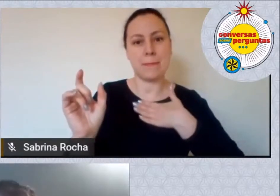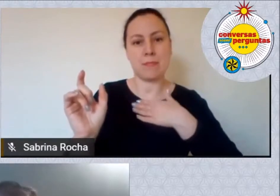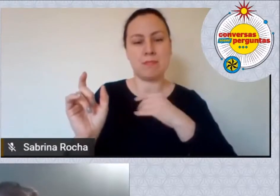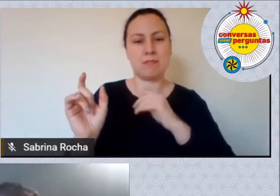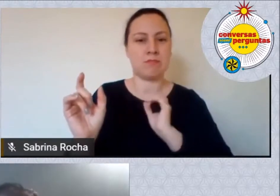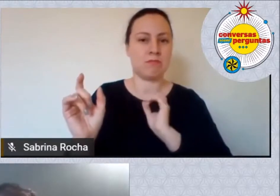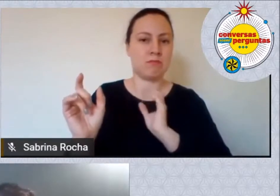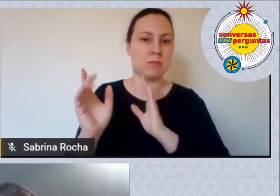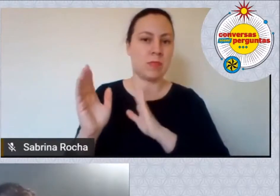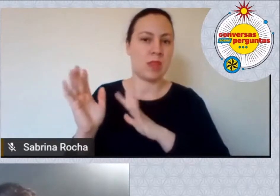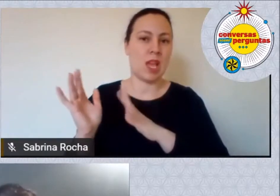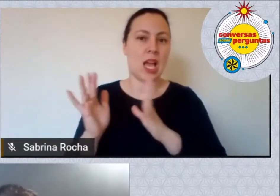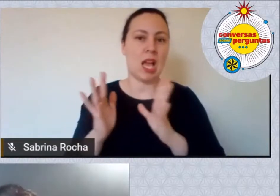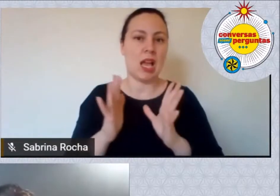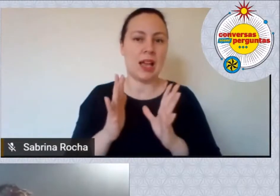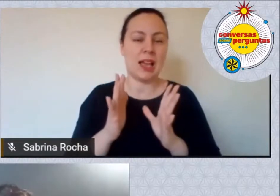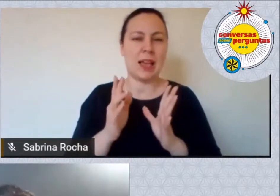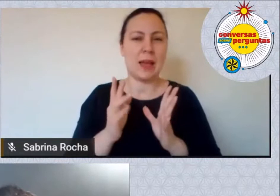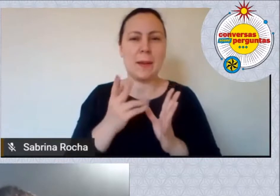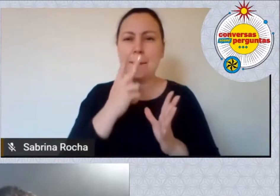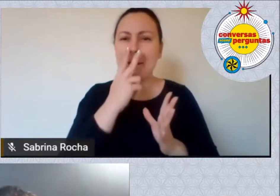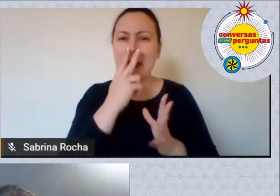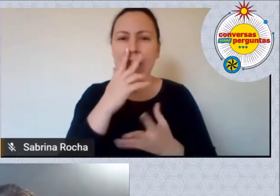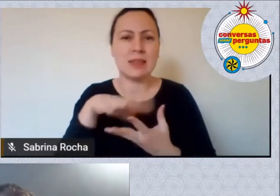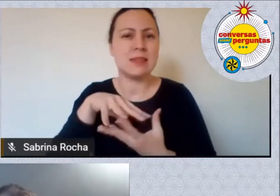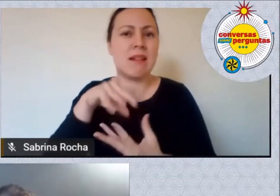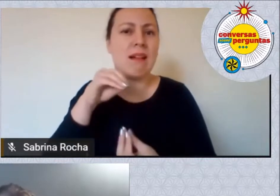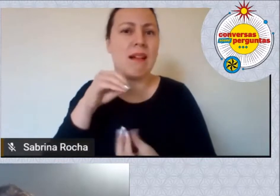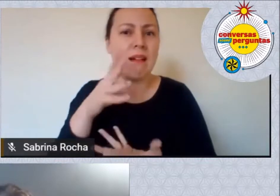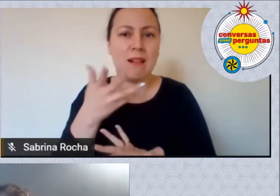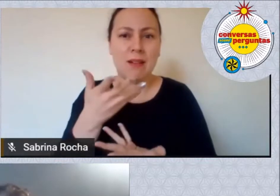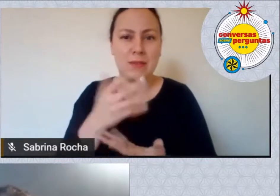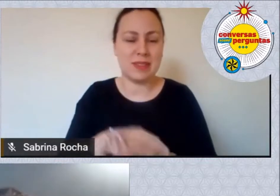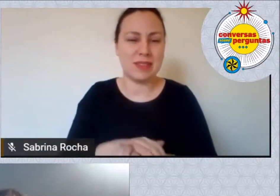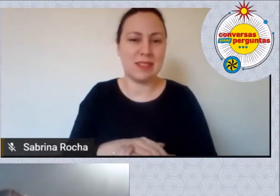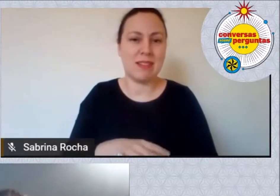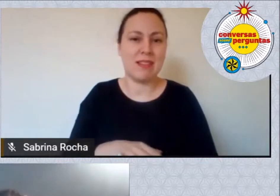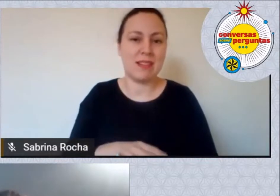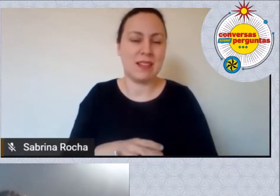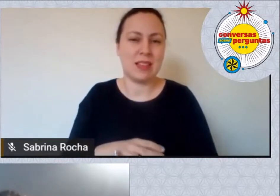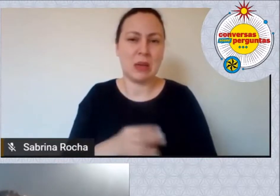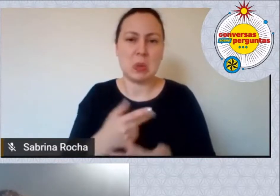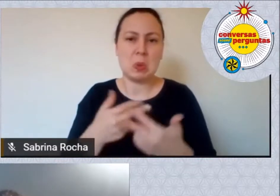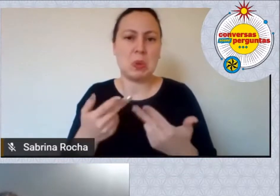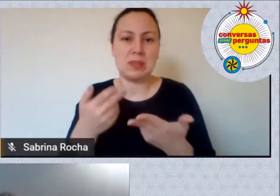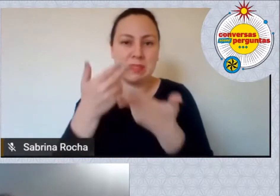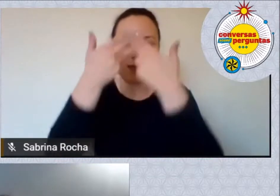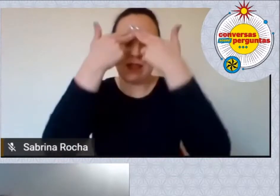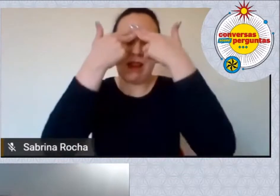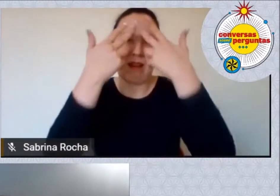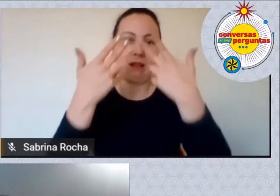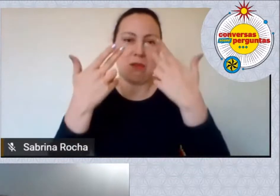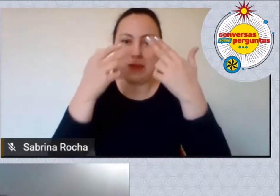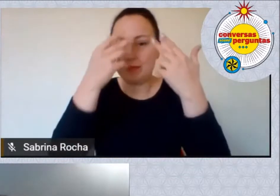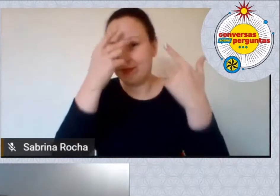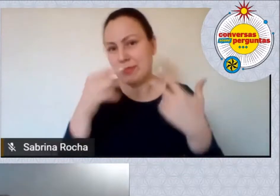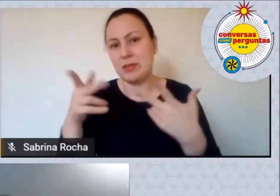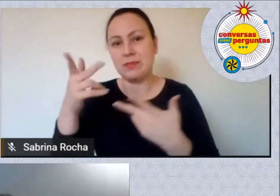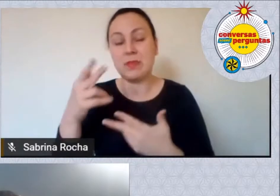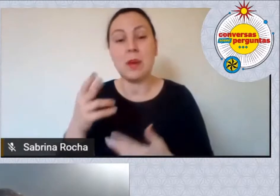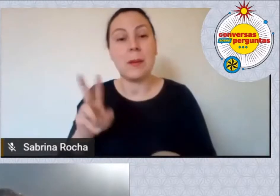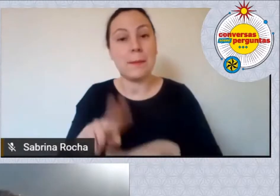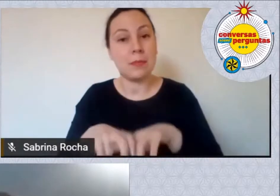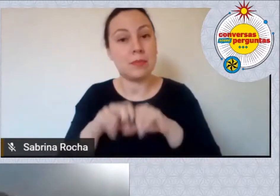seres fabulosos, fantasmáticos, traumáticos, que cada um carrega dentro de si. Por isso, nossos sonhos são, por um